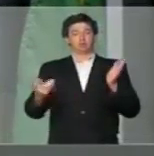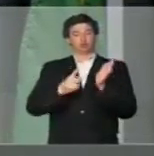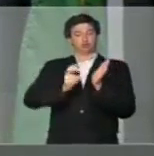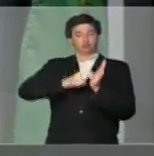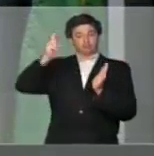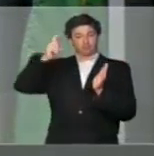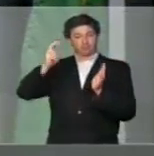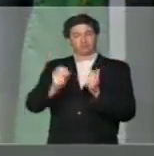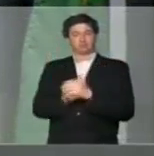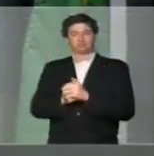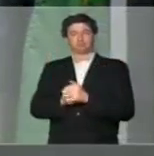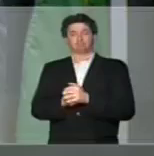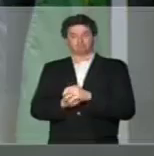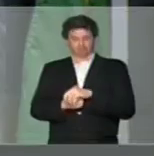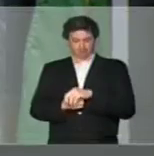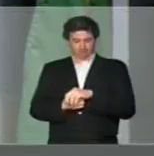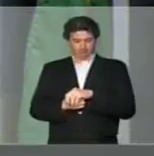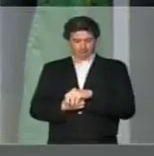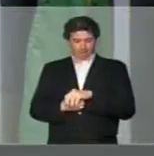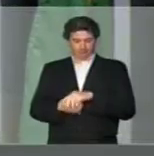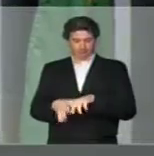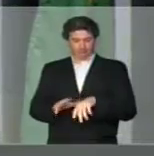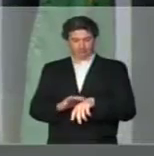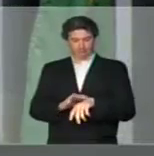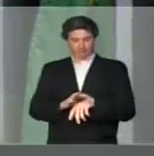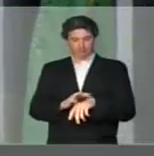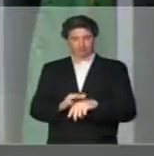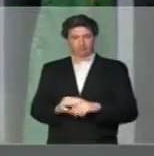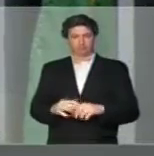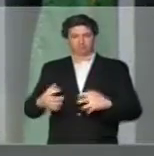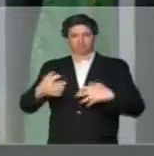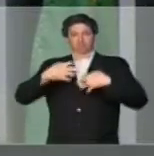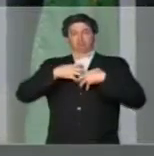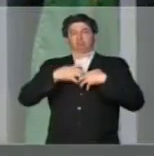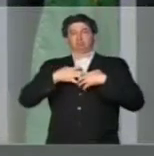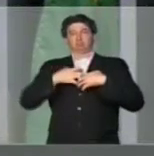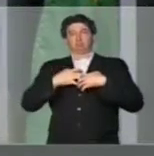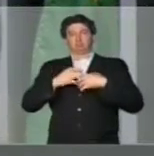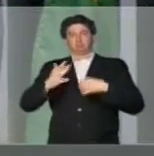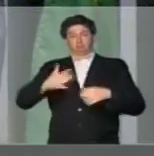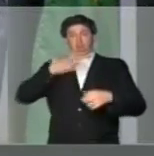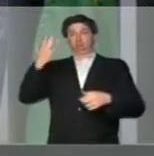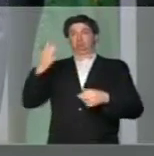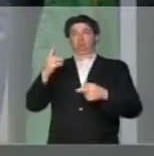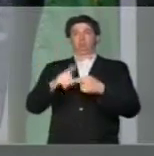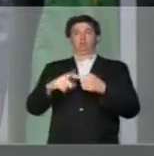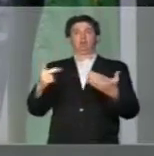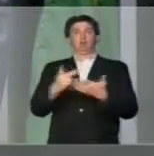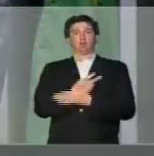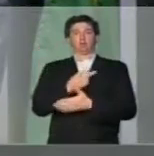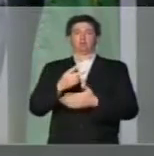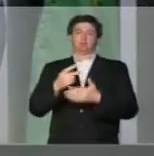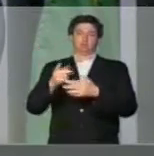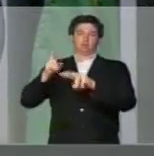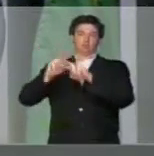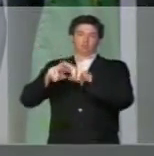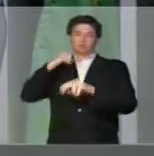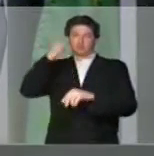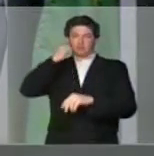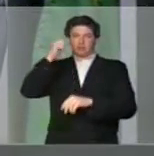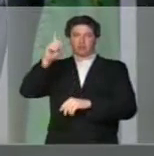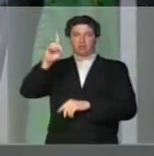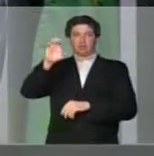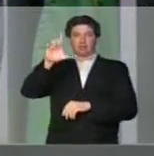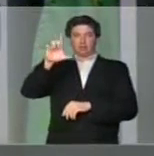amanheceu hoje com o impacto de todo o desdobramento da prisão do